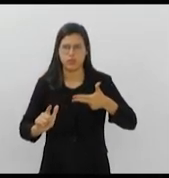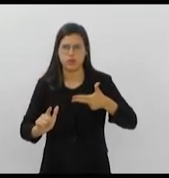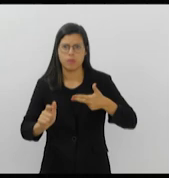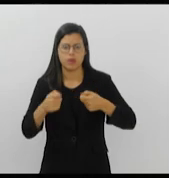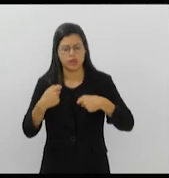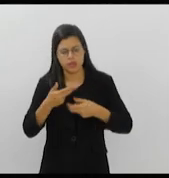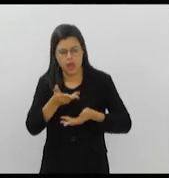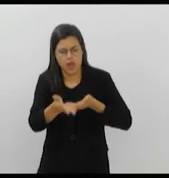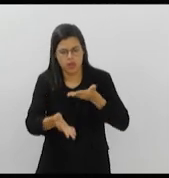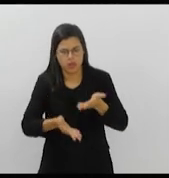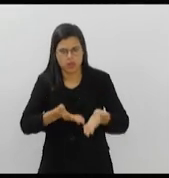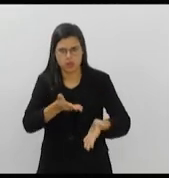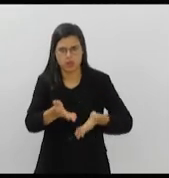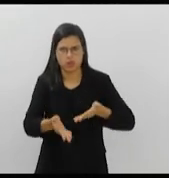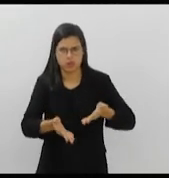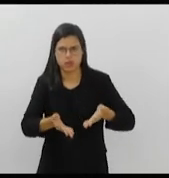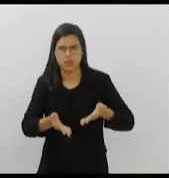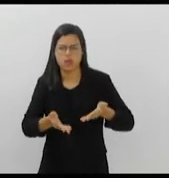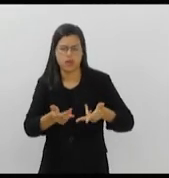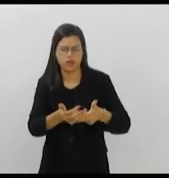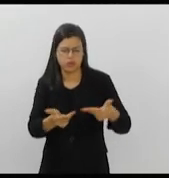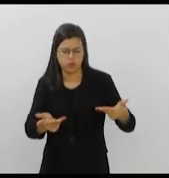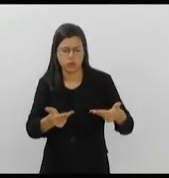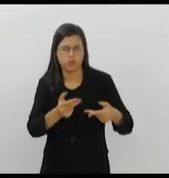às demandas da sociedade,